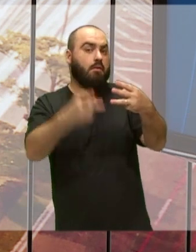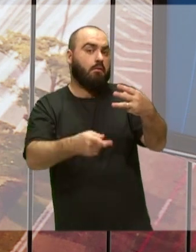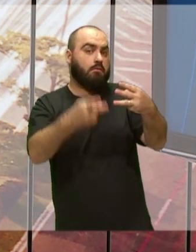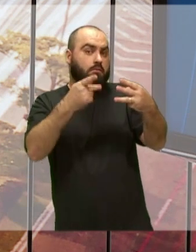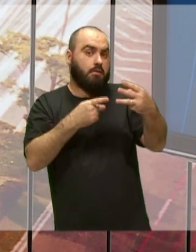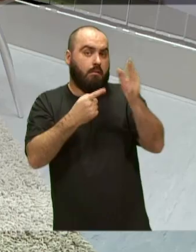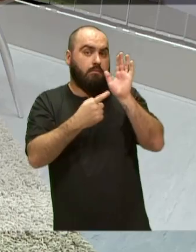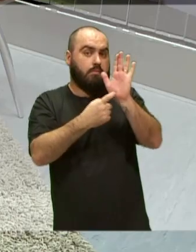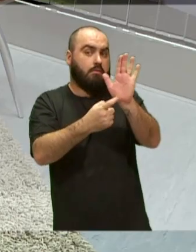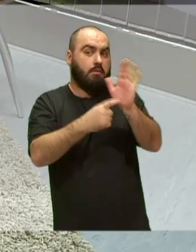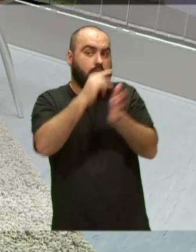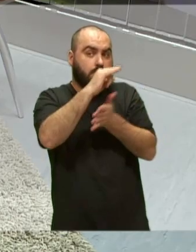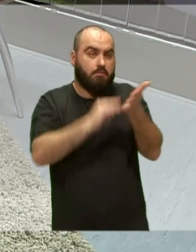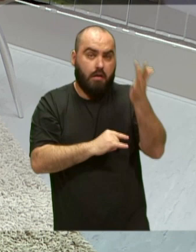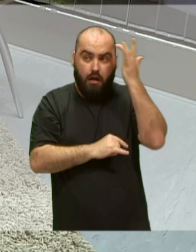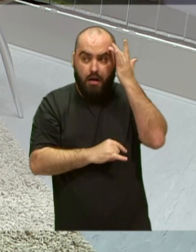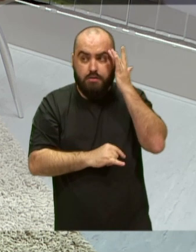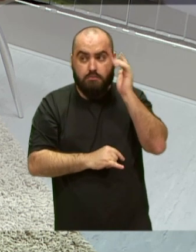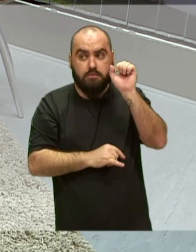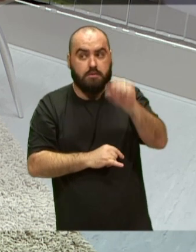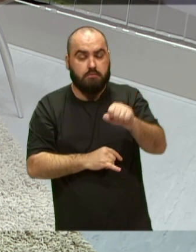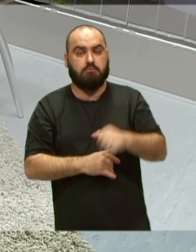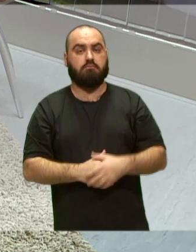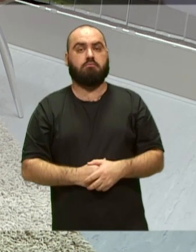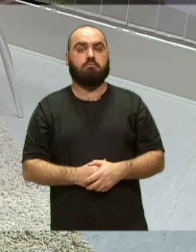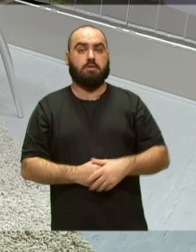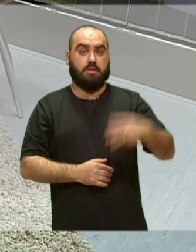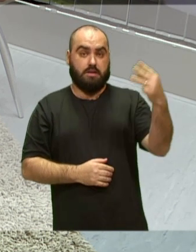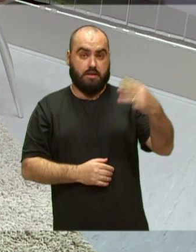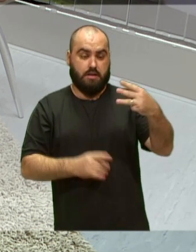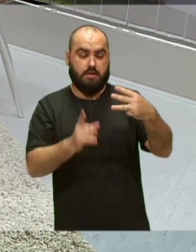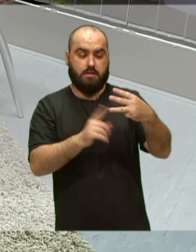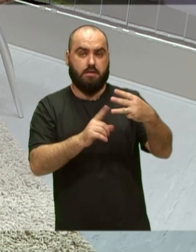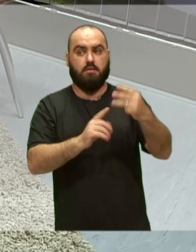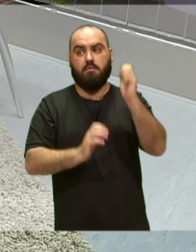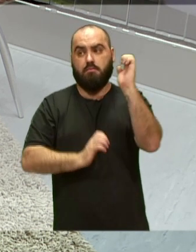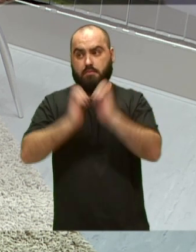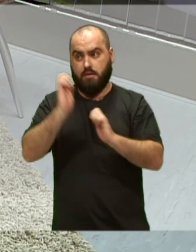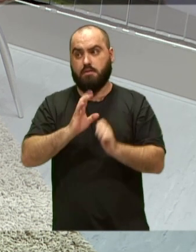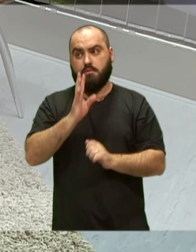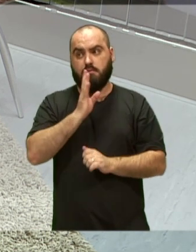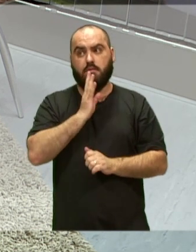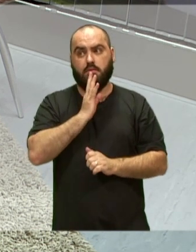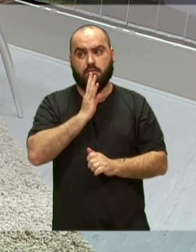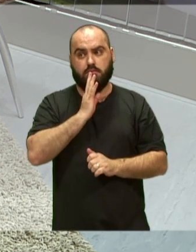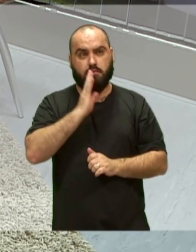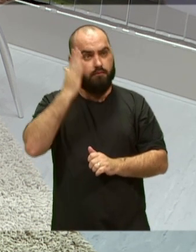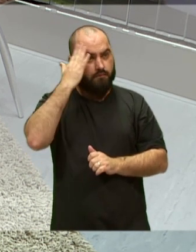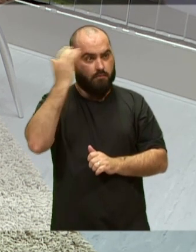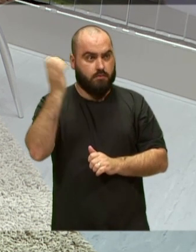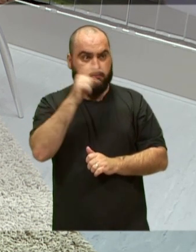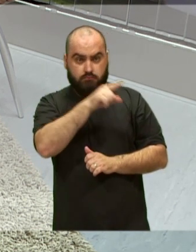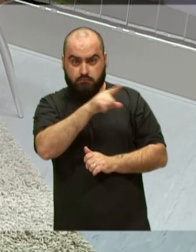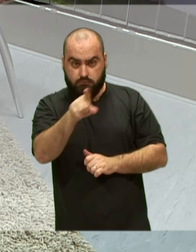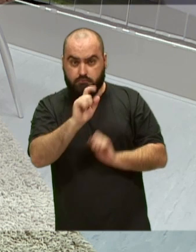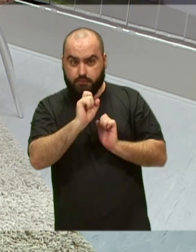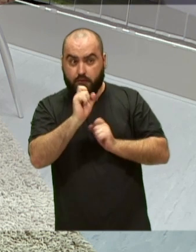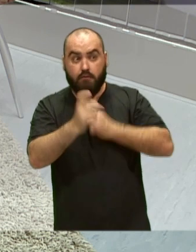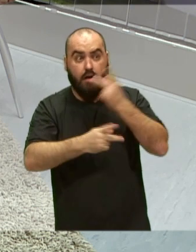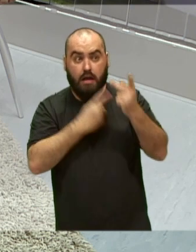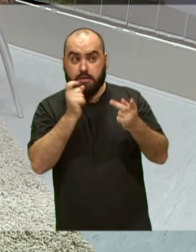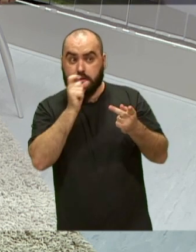também a documentação e é uma empresa bem conhecida de todos e eu queria que o senhor falasse dessa